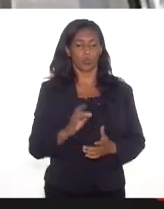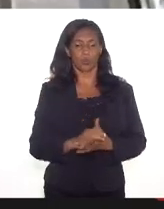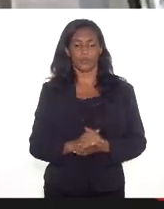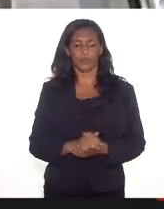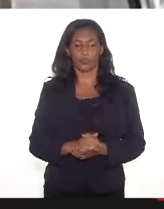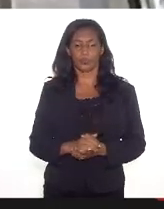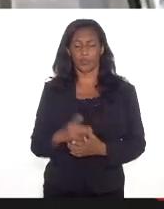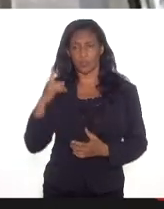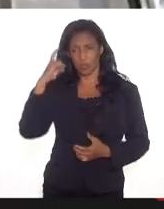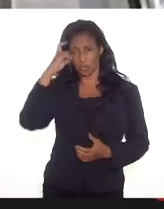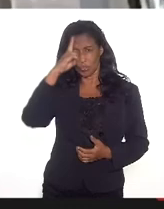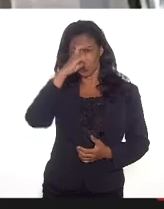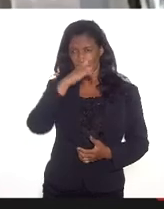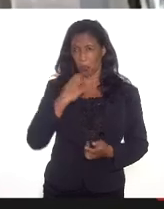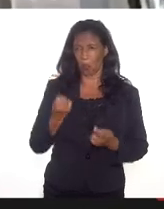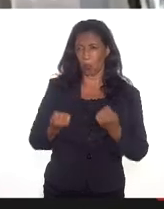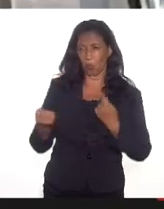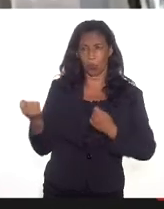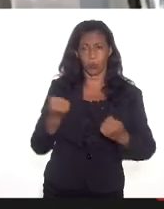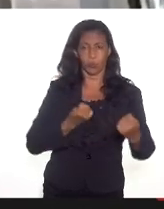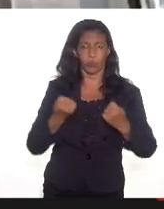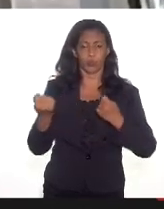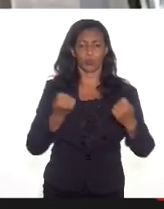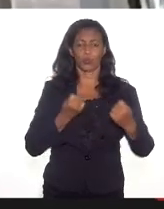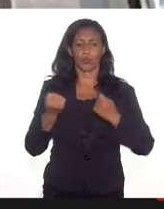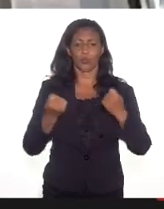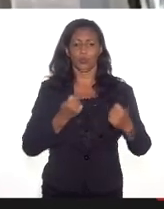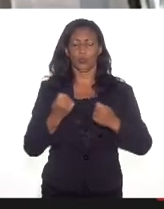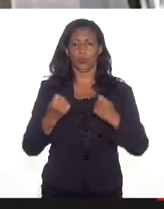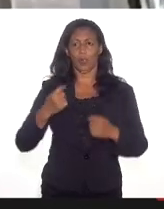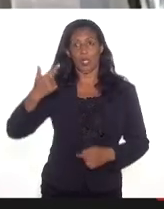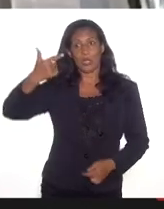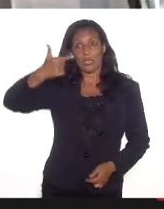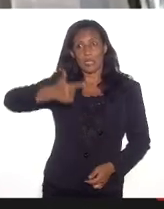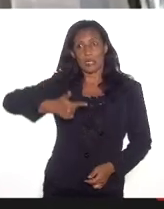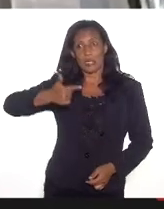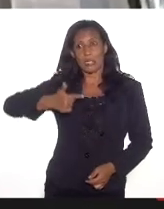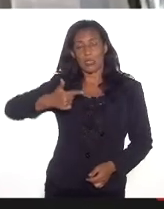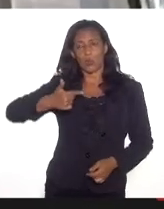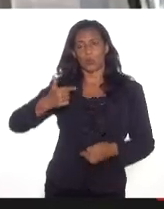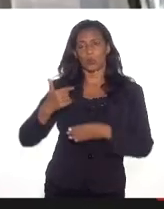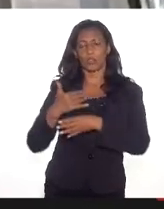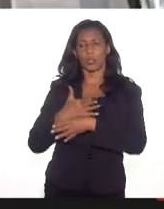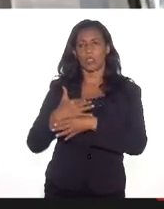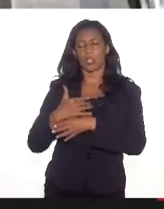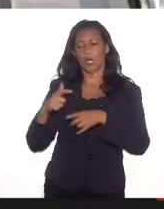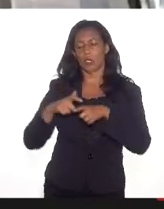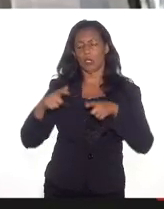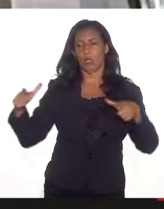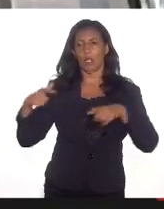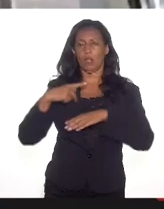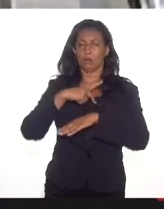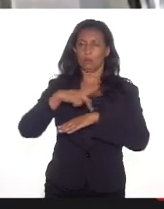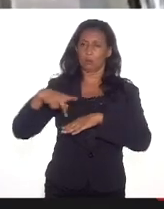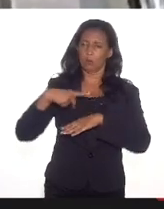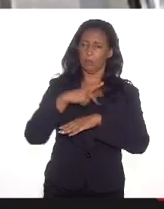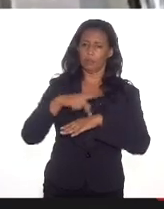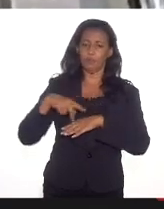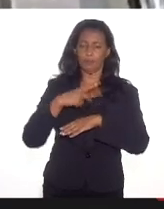das dificuldades econômicas da segunda maior cidade do país elas também tem